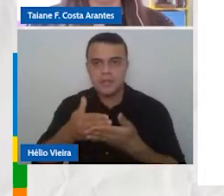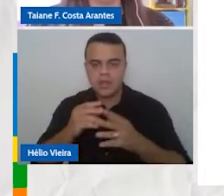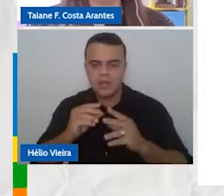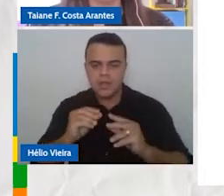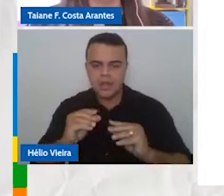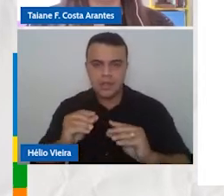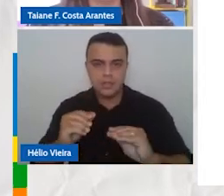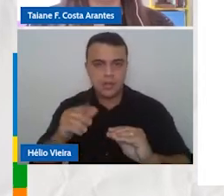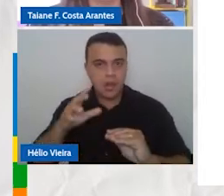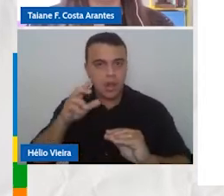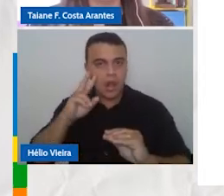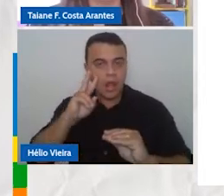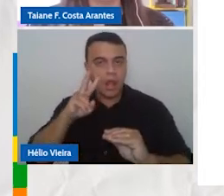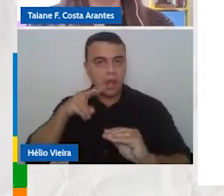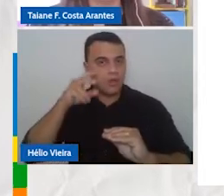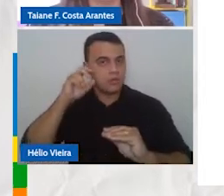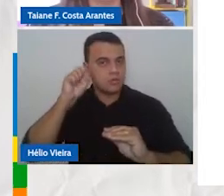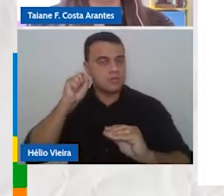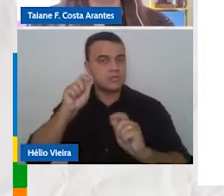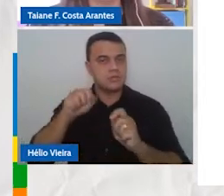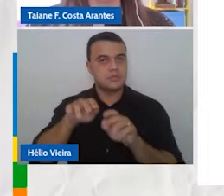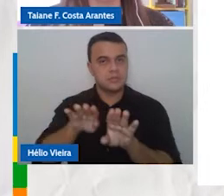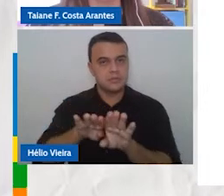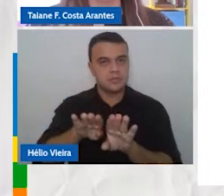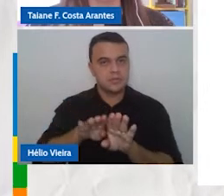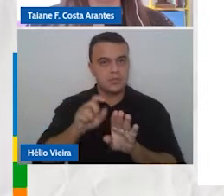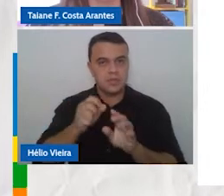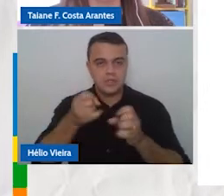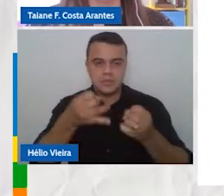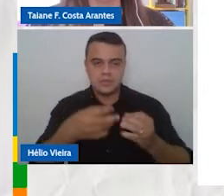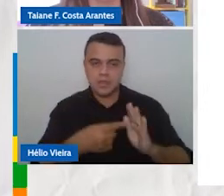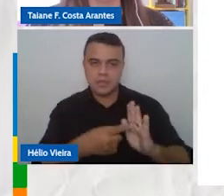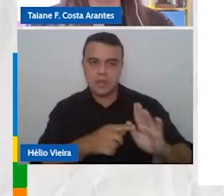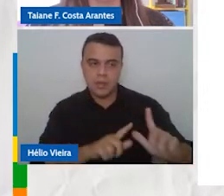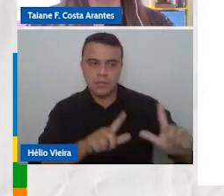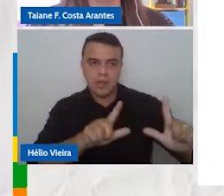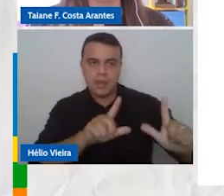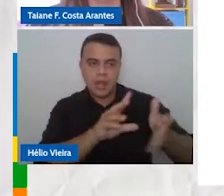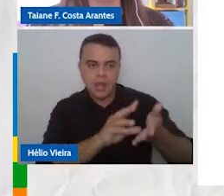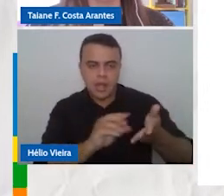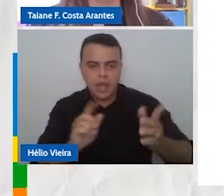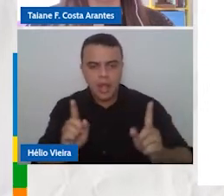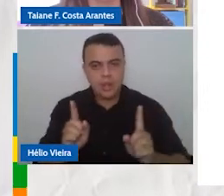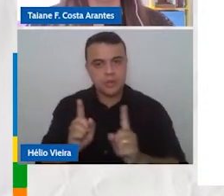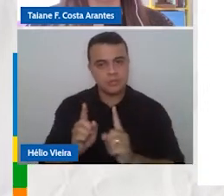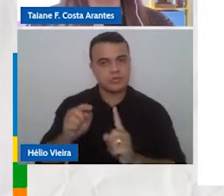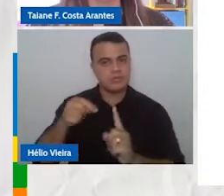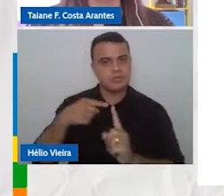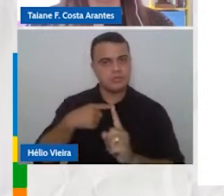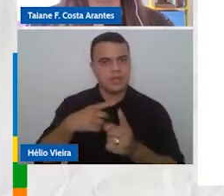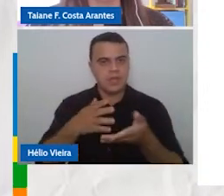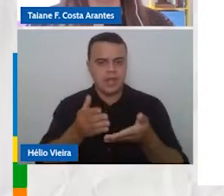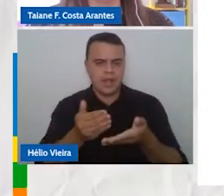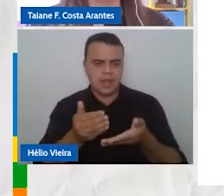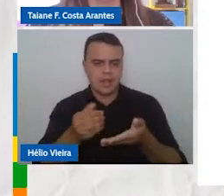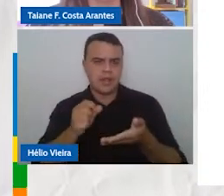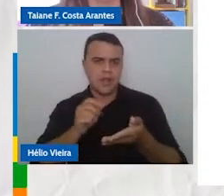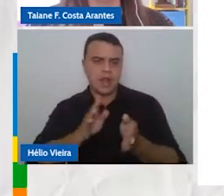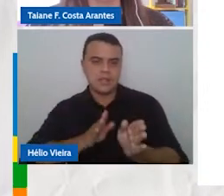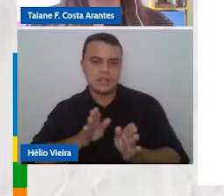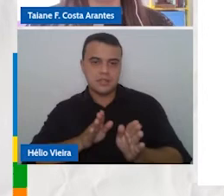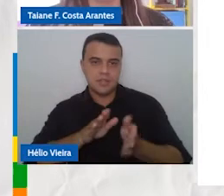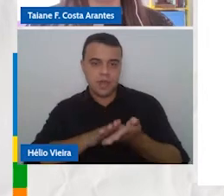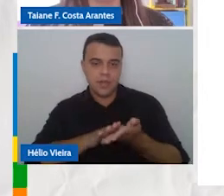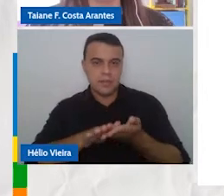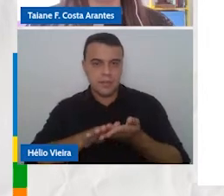e auditiva, que também conta com uma réplica do painel em tamanho reduzido, caderno educativo acessível